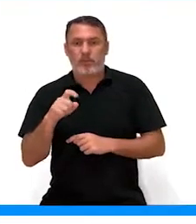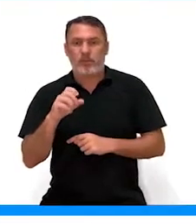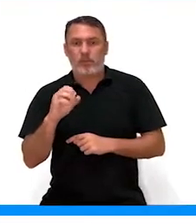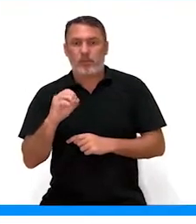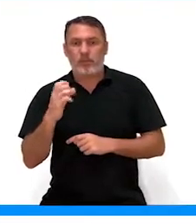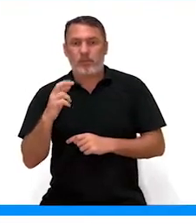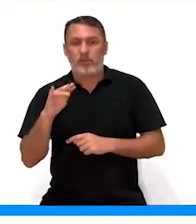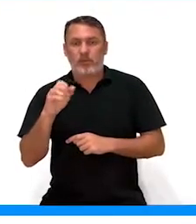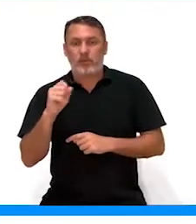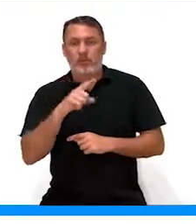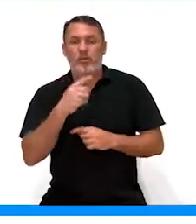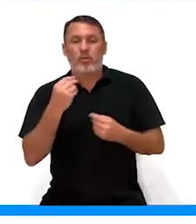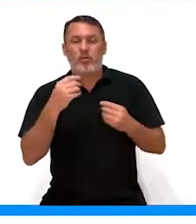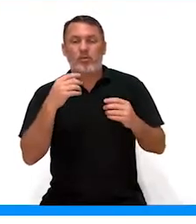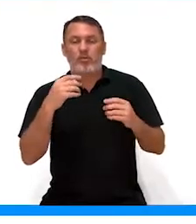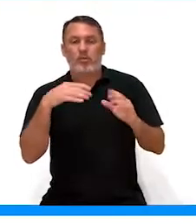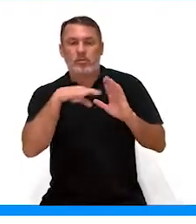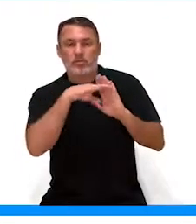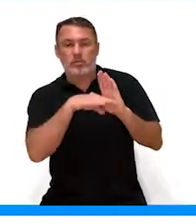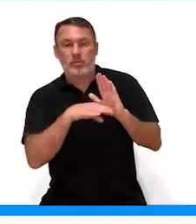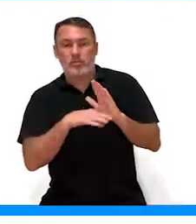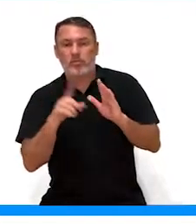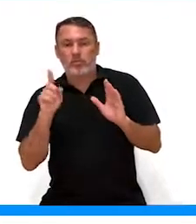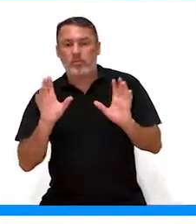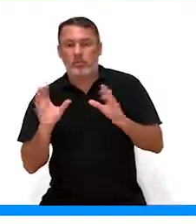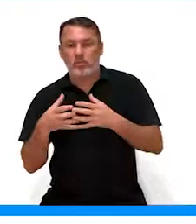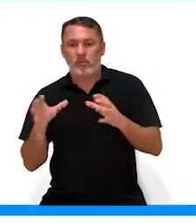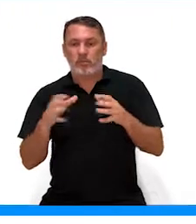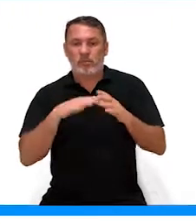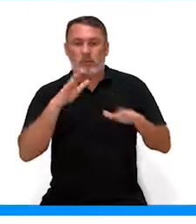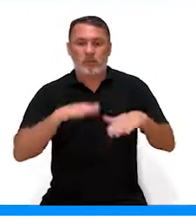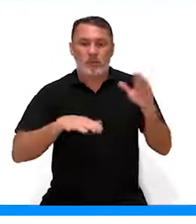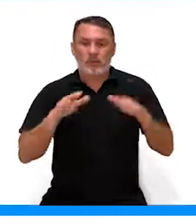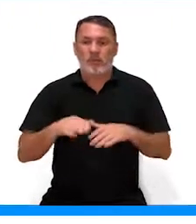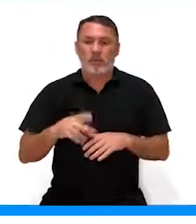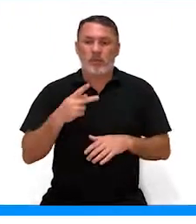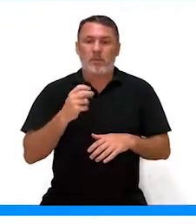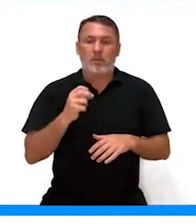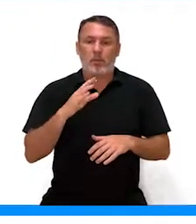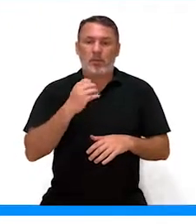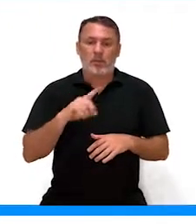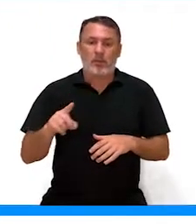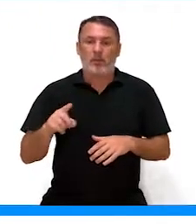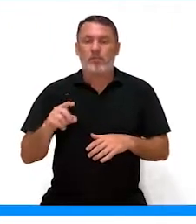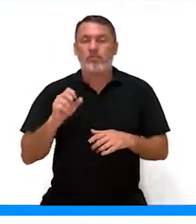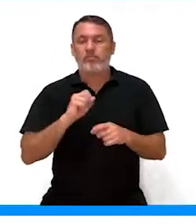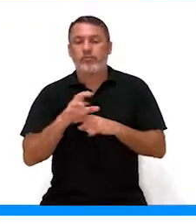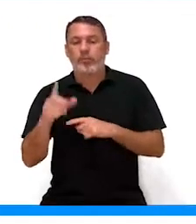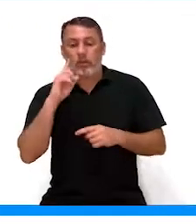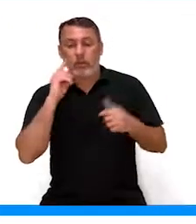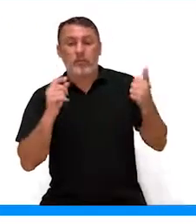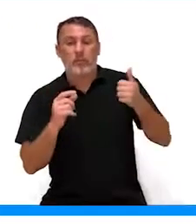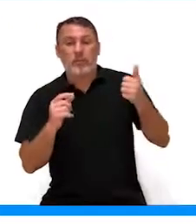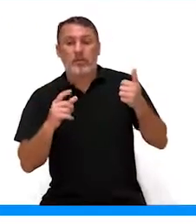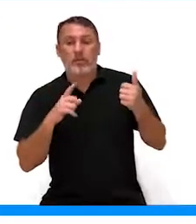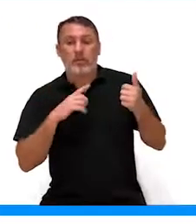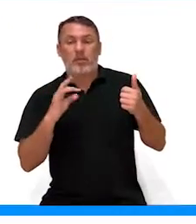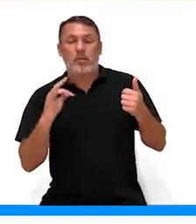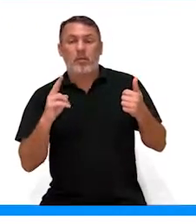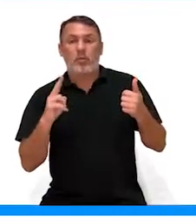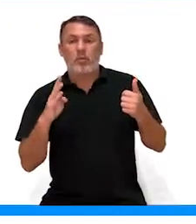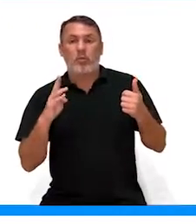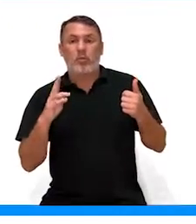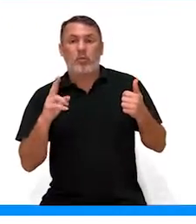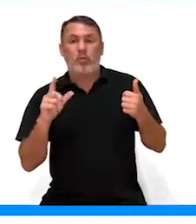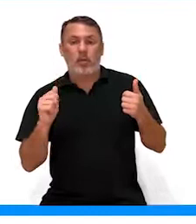Essas glândulas exócrinas, elas vão ser classificadas quanto ao formato da porção secretora como tubulosa ou